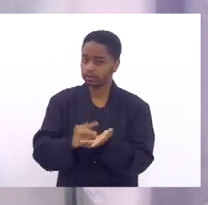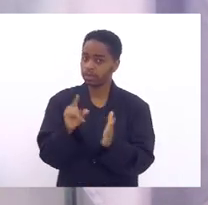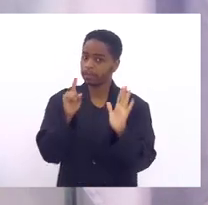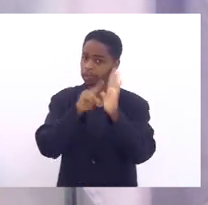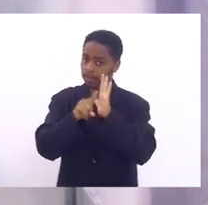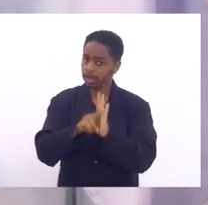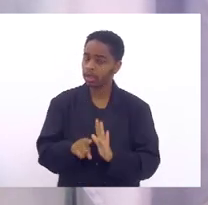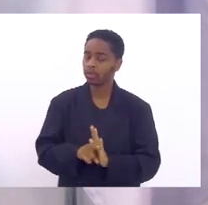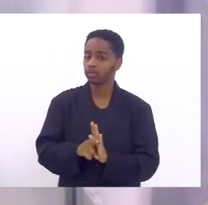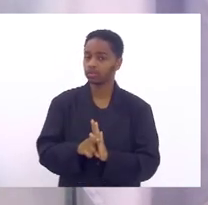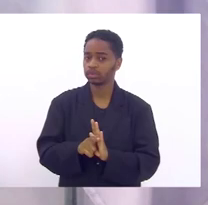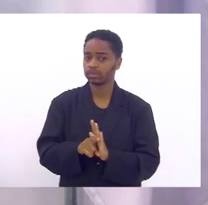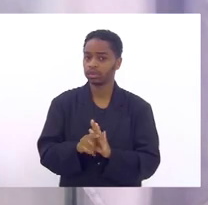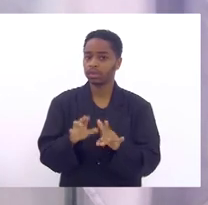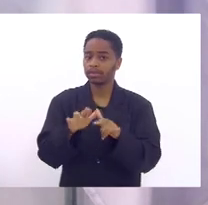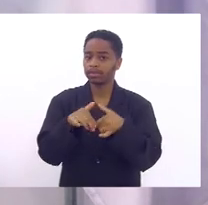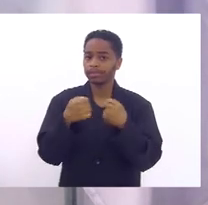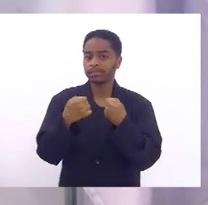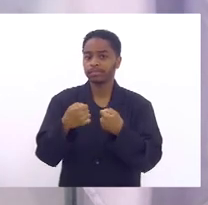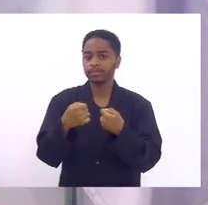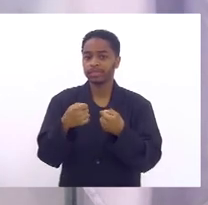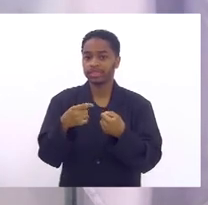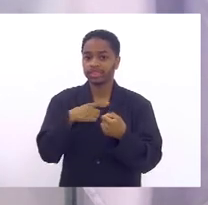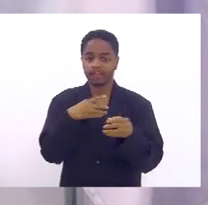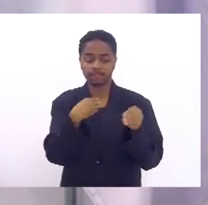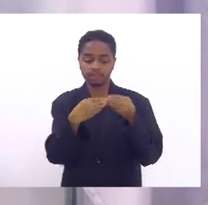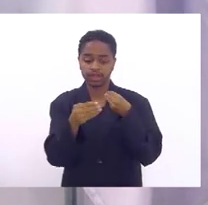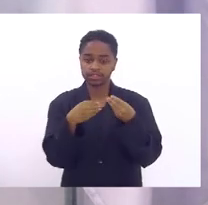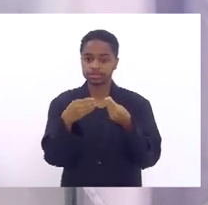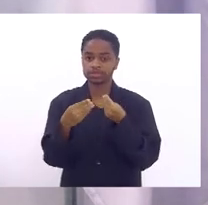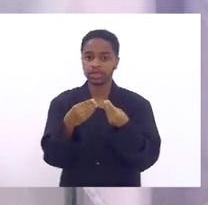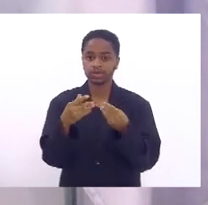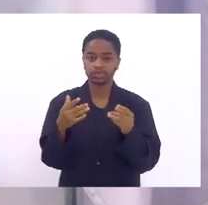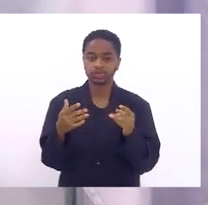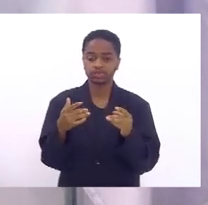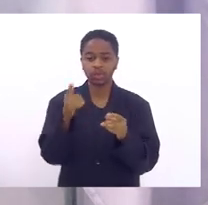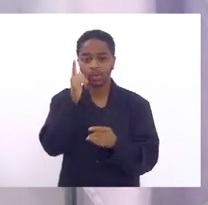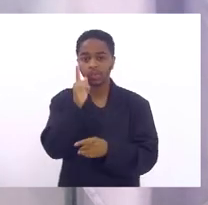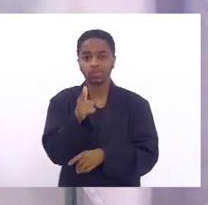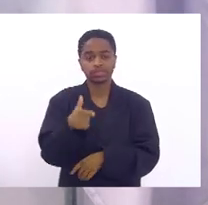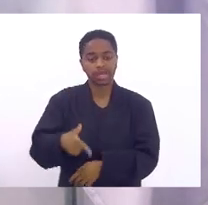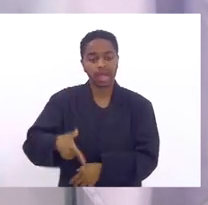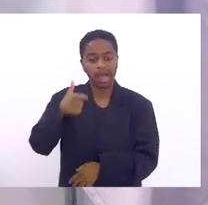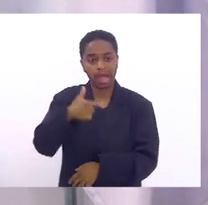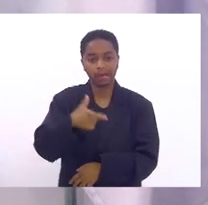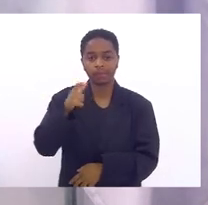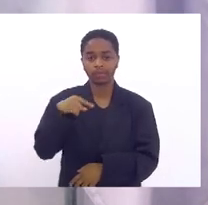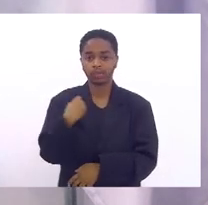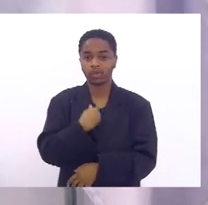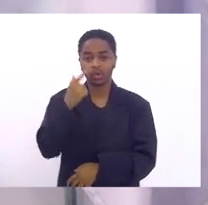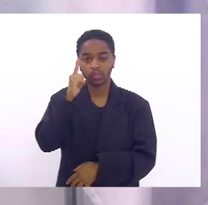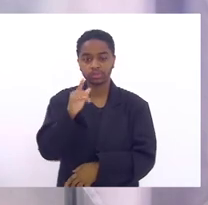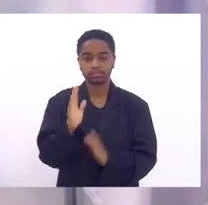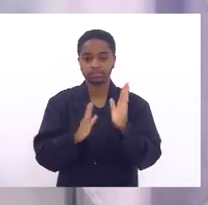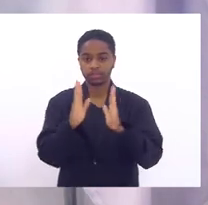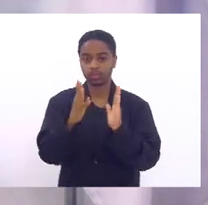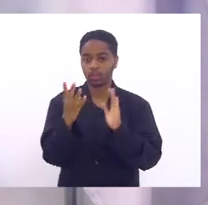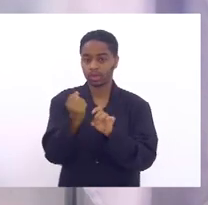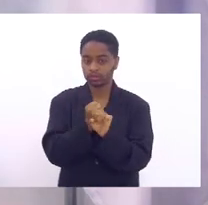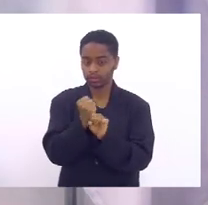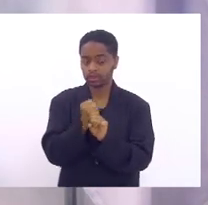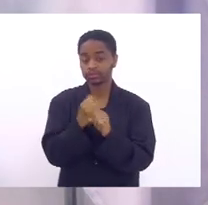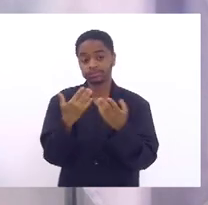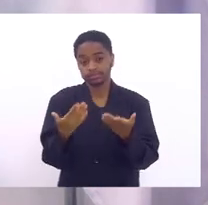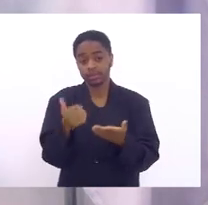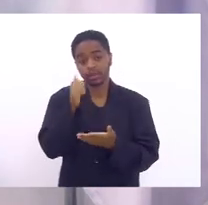fica diante da flexibilização do acesso e o porte de armas que a gente teve nos últimos 4 anos Essas mulheres são